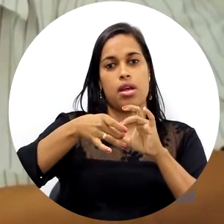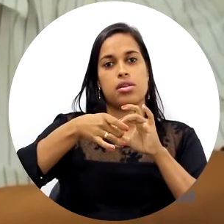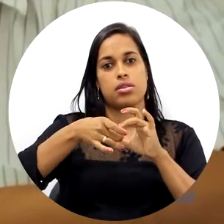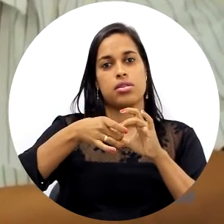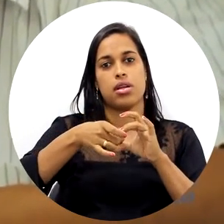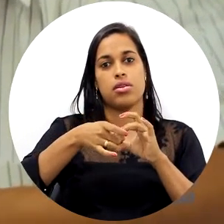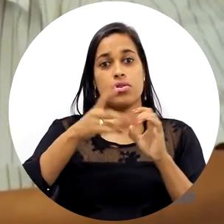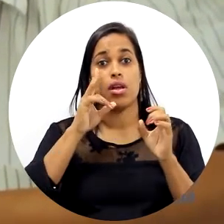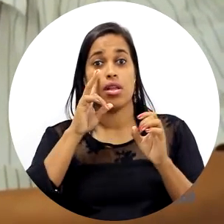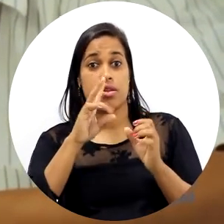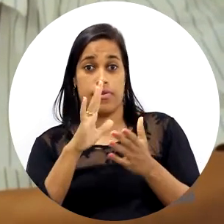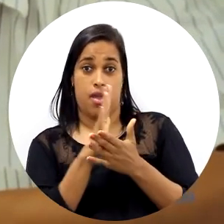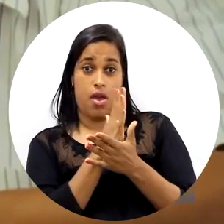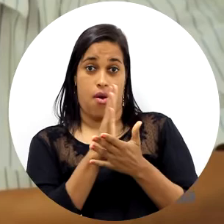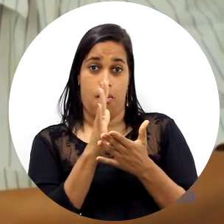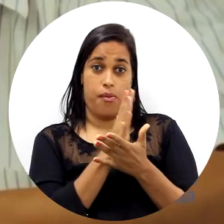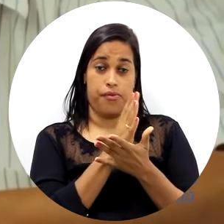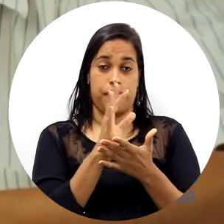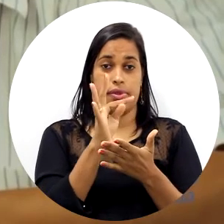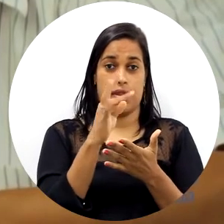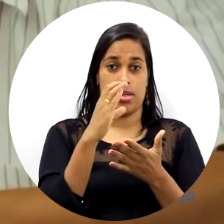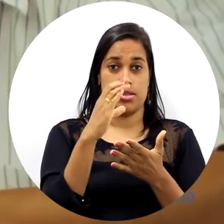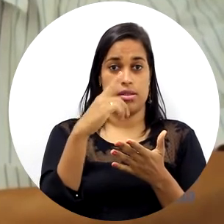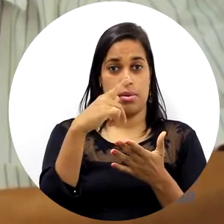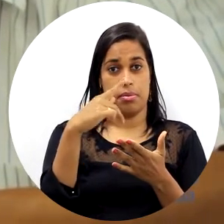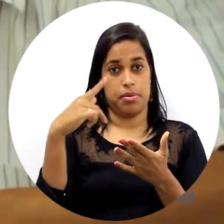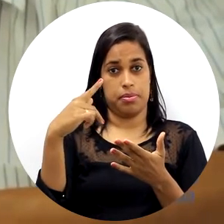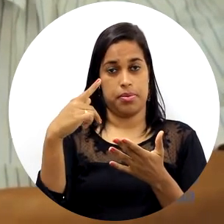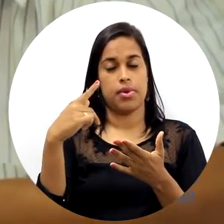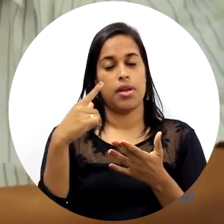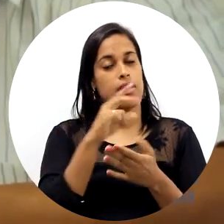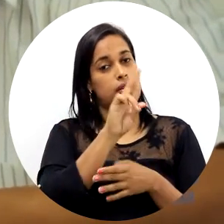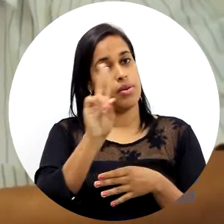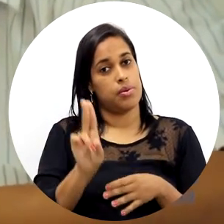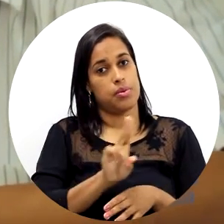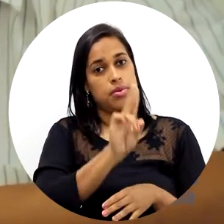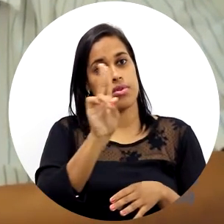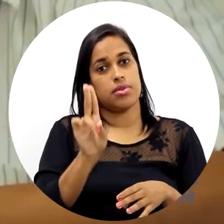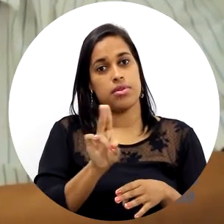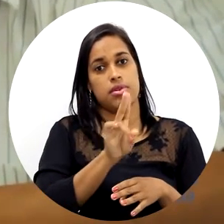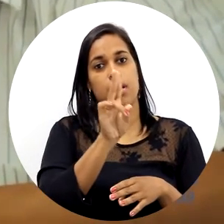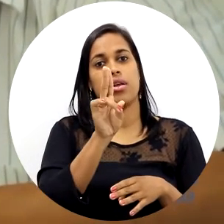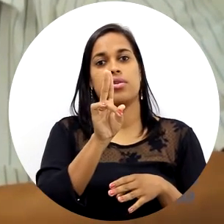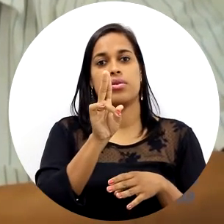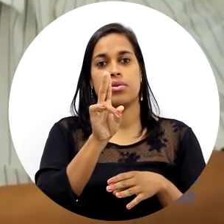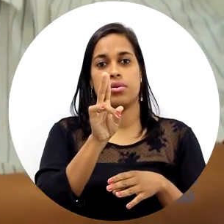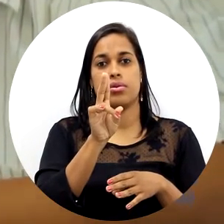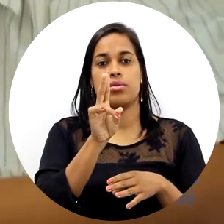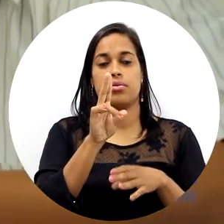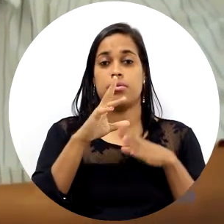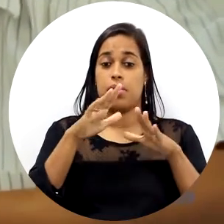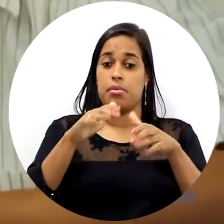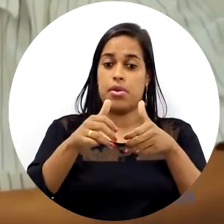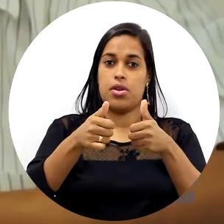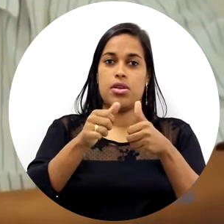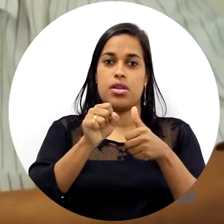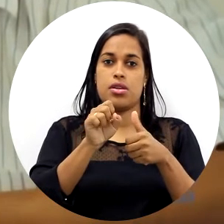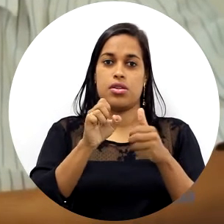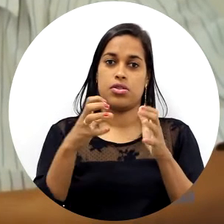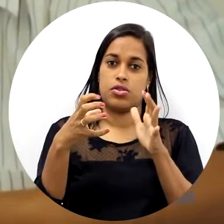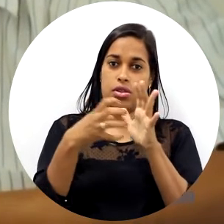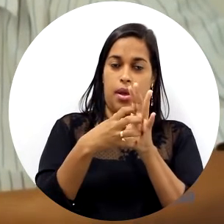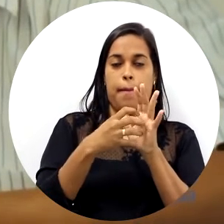interconectados. Ele veio após o TCP/IP, ele é utilizado para padronizar hardware e